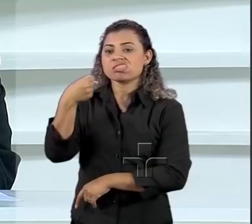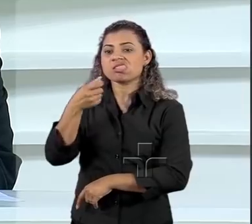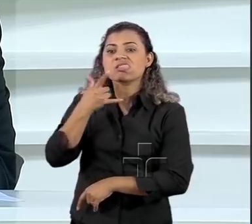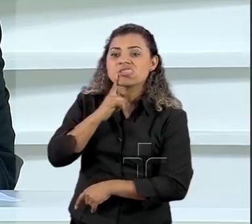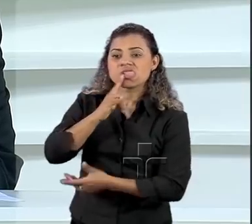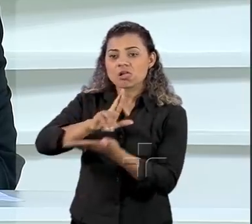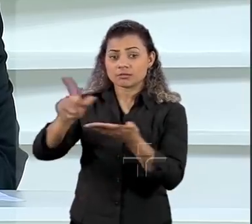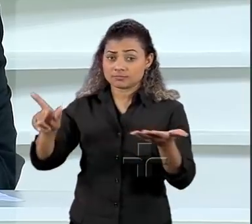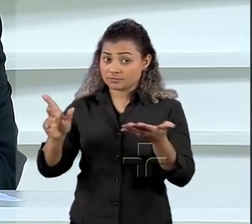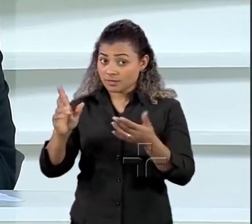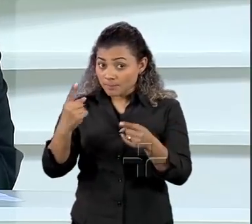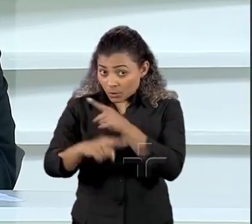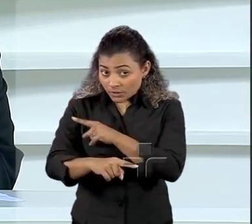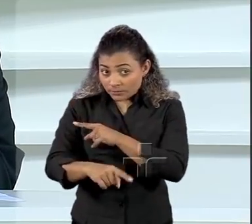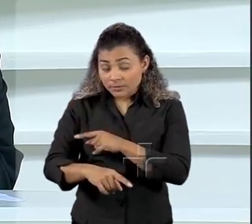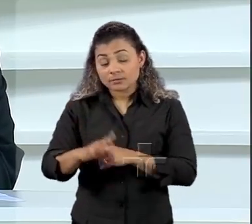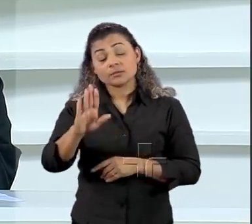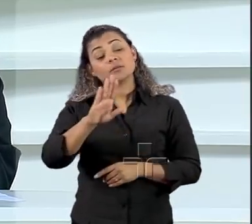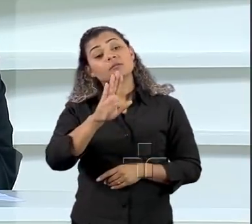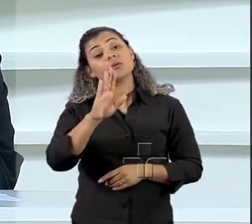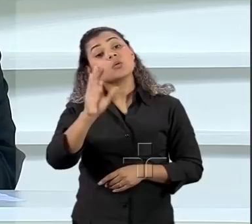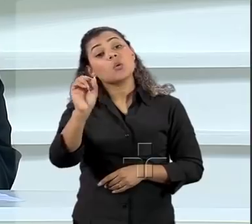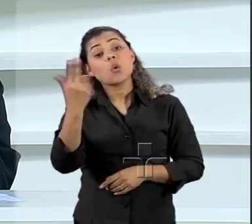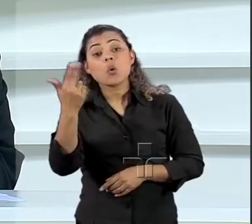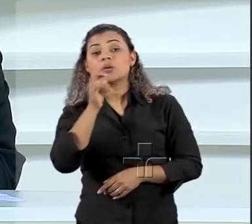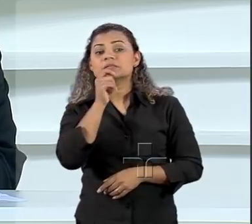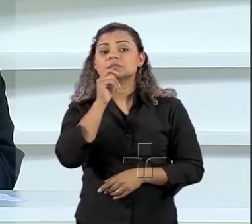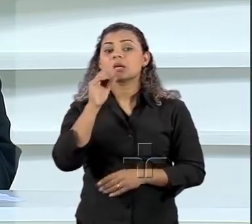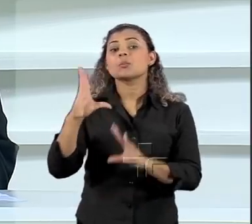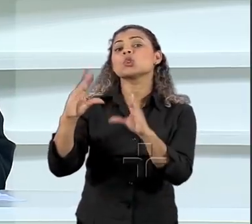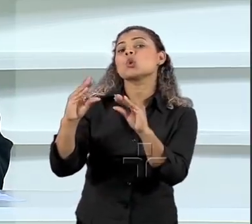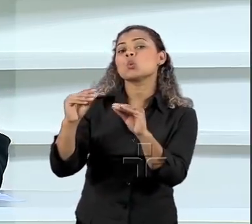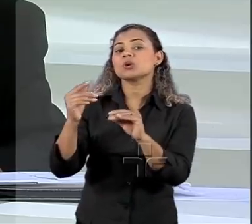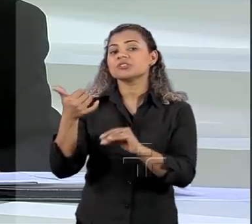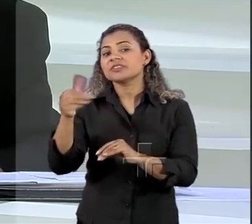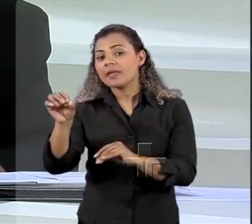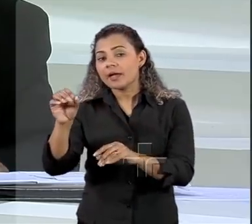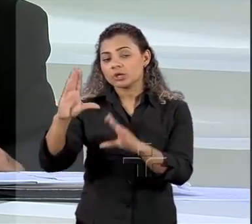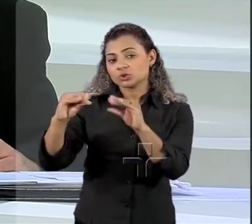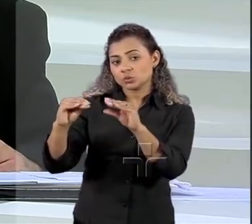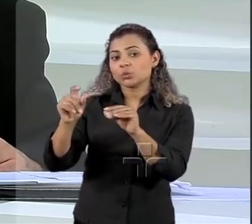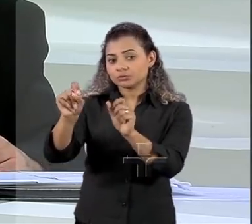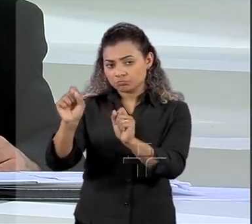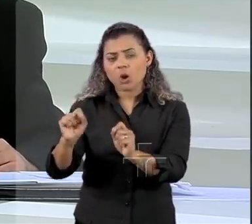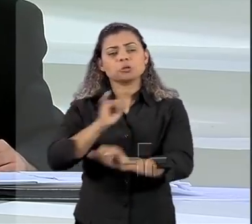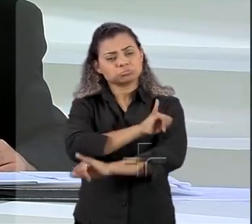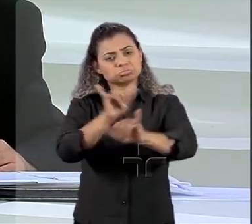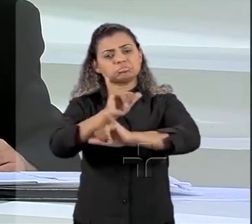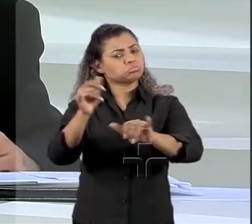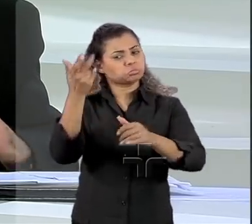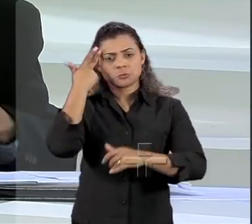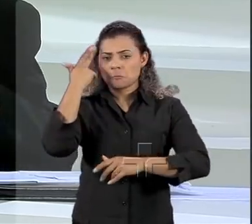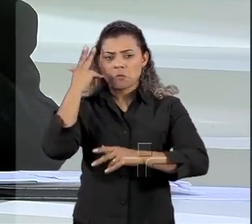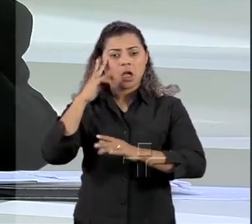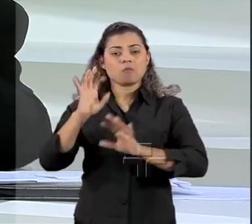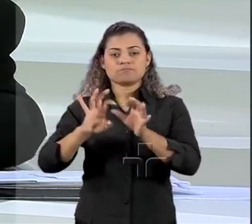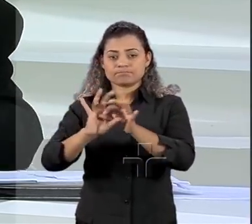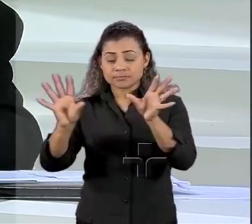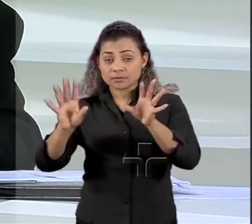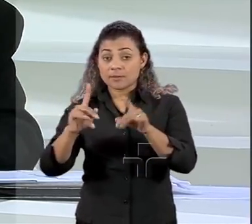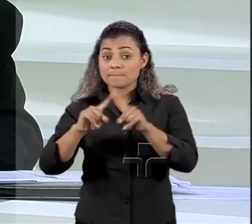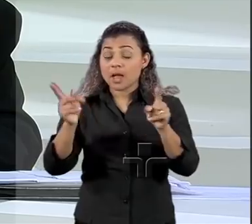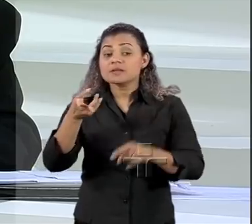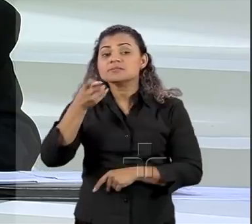Hoje você não depois das 10 da noite. Exatamente. Eu acho que nós tivemos, em relação ao cigarro, uma